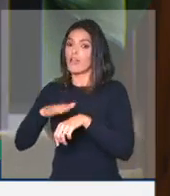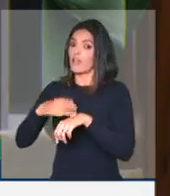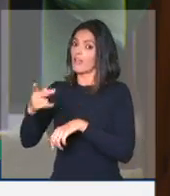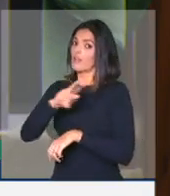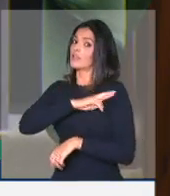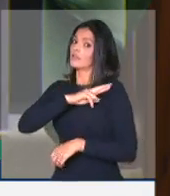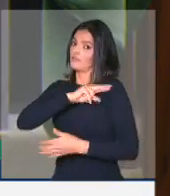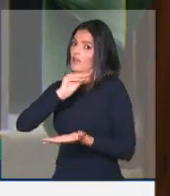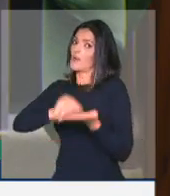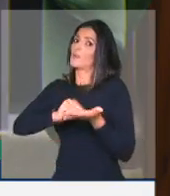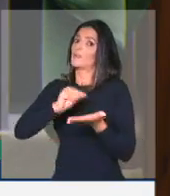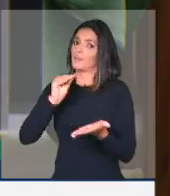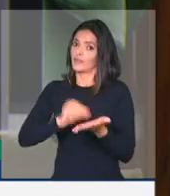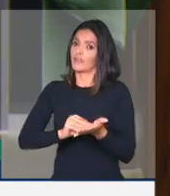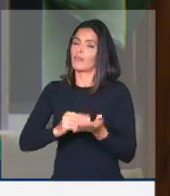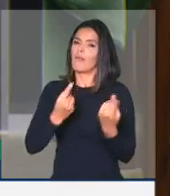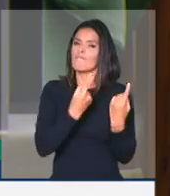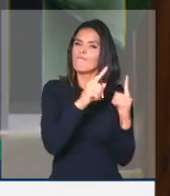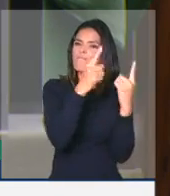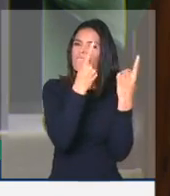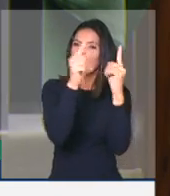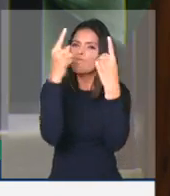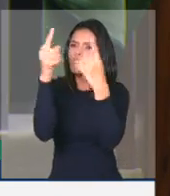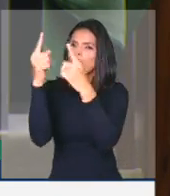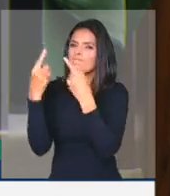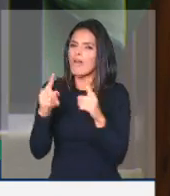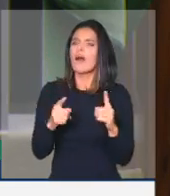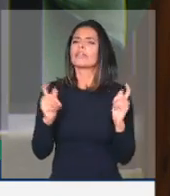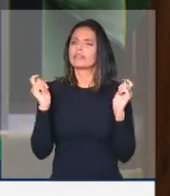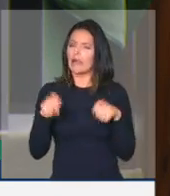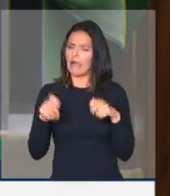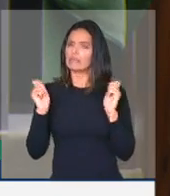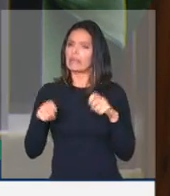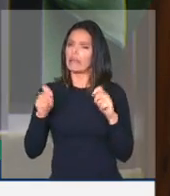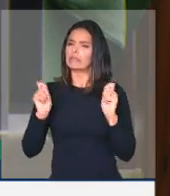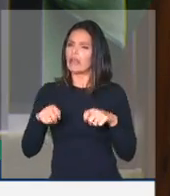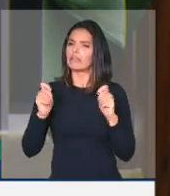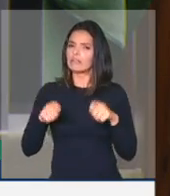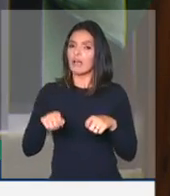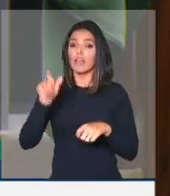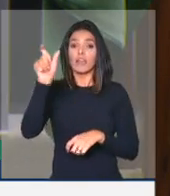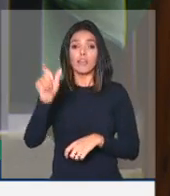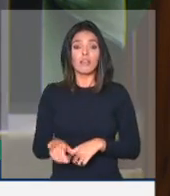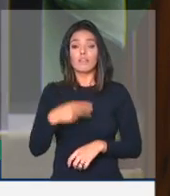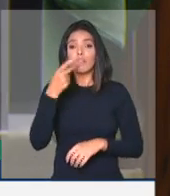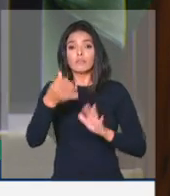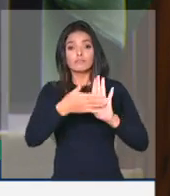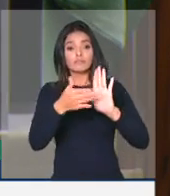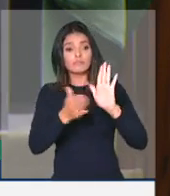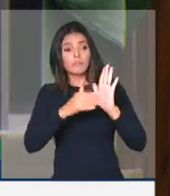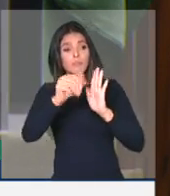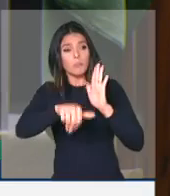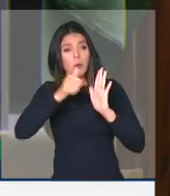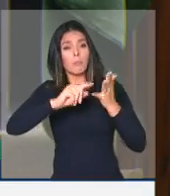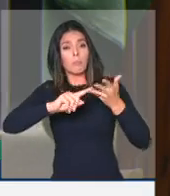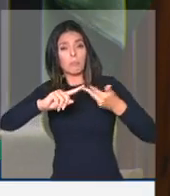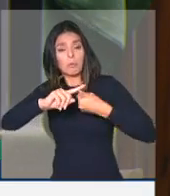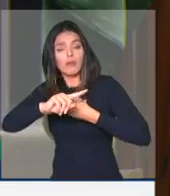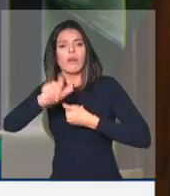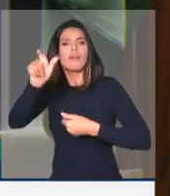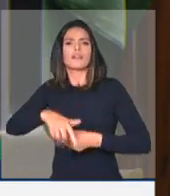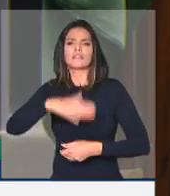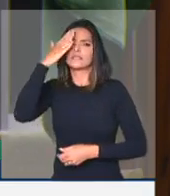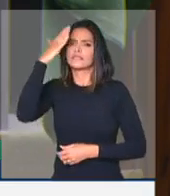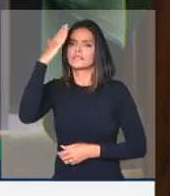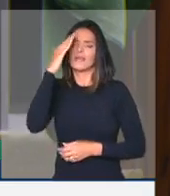irresponsável, instigando as pessoas de que isso seria possível, mesmo ele apresentando tantas reformas, porque sabe que